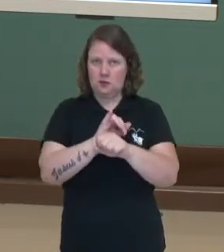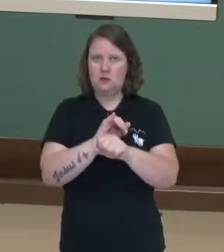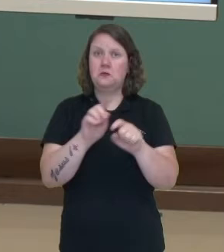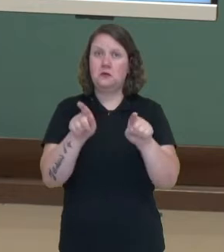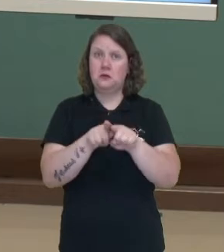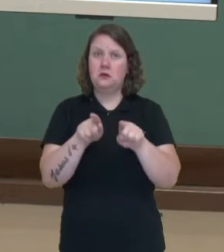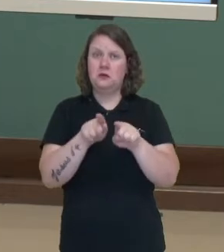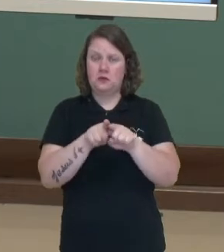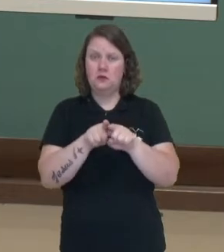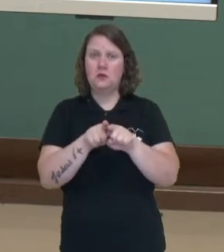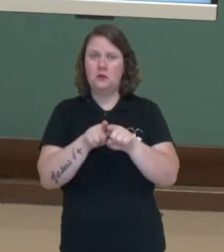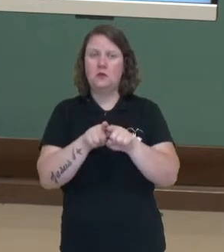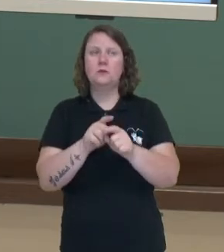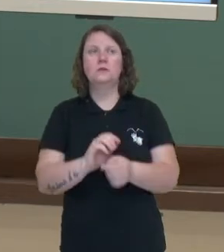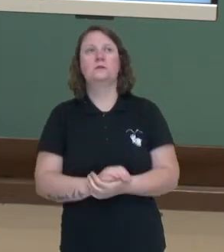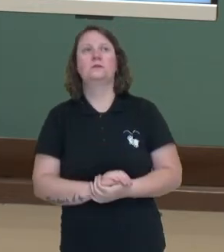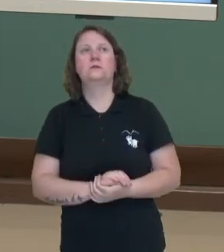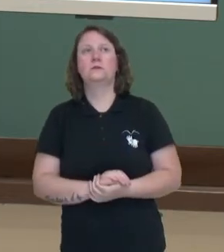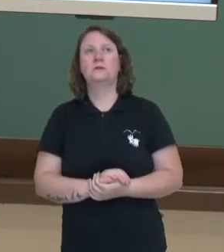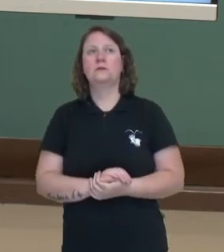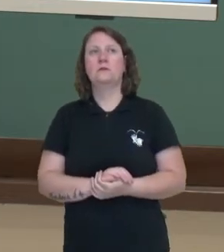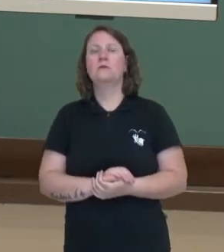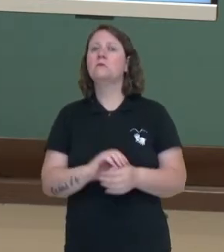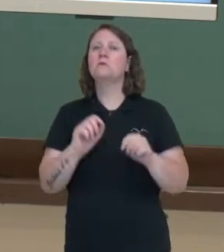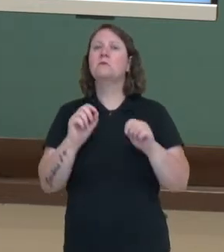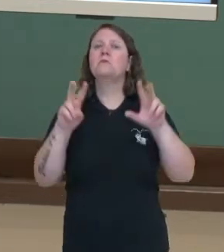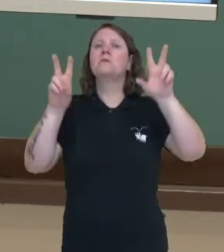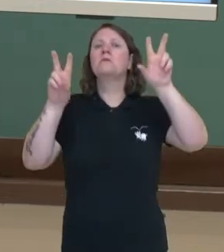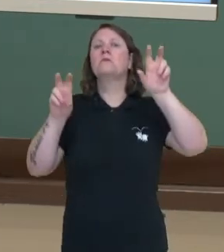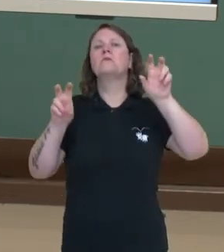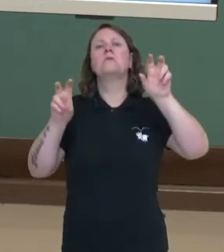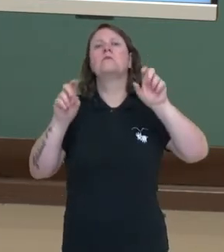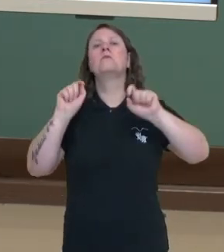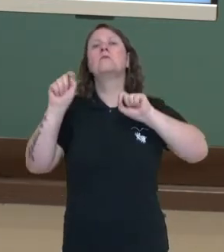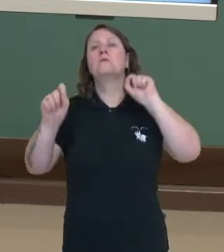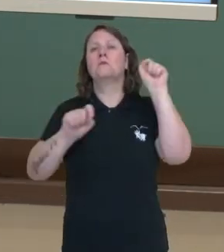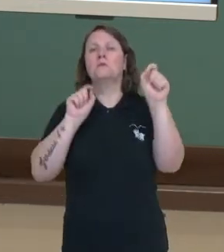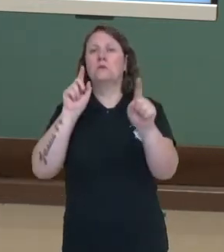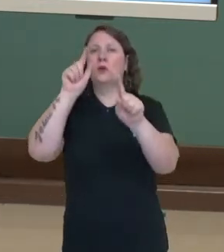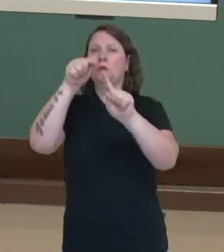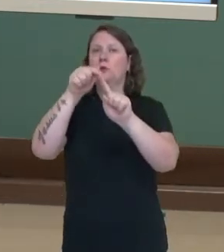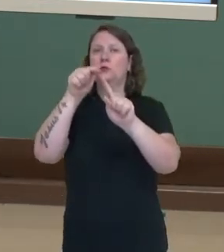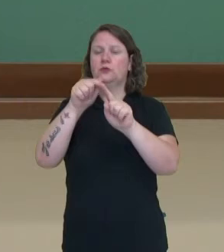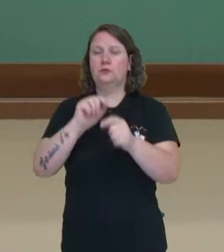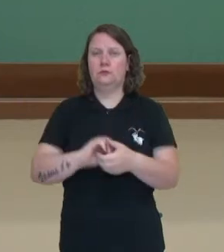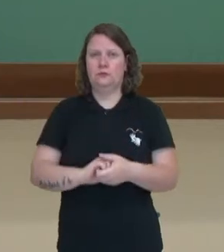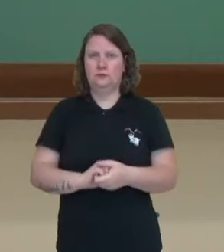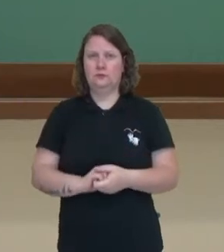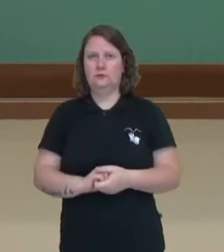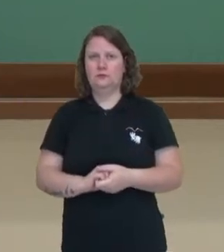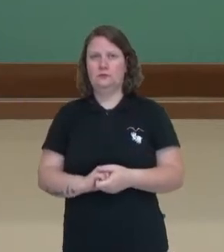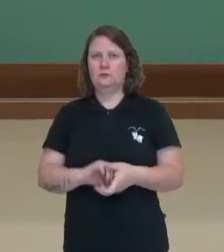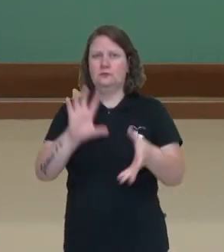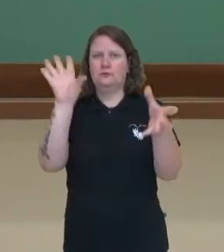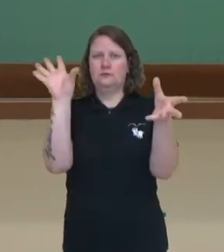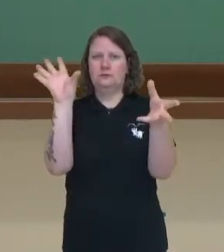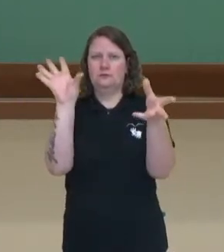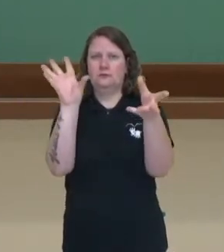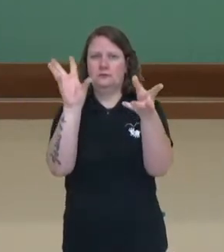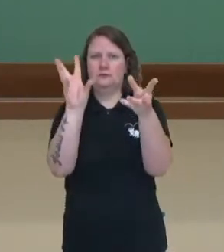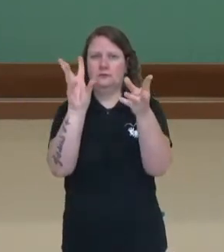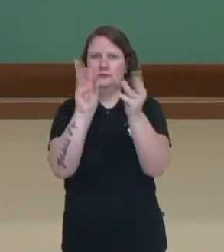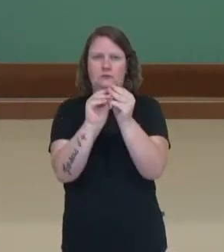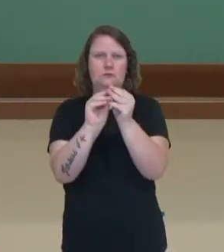online, né, podemos falar. Então, a manchete tem um objetivo. Qual é ele? É resumir